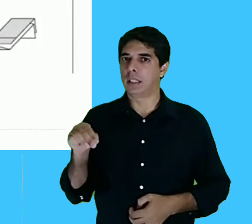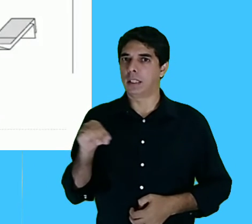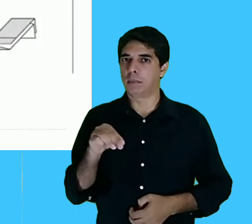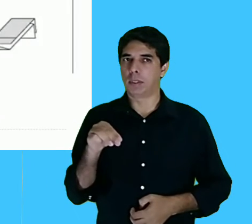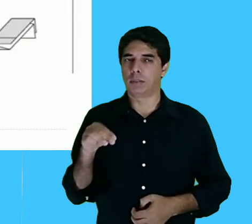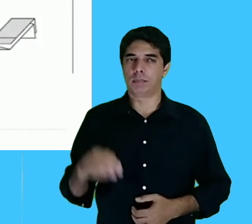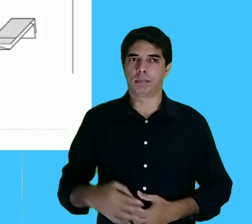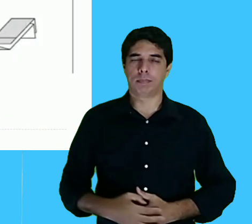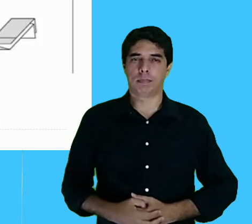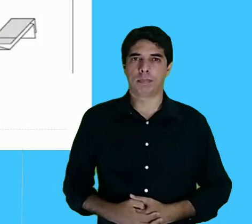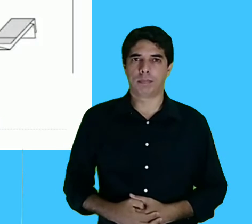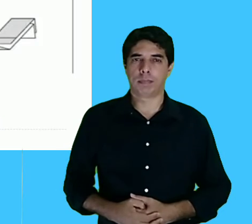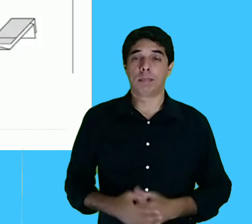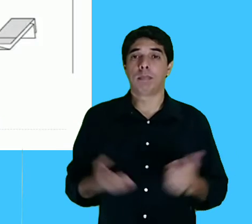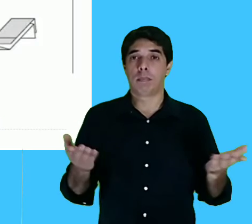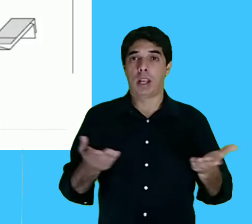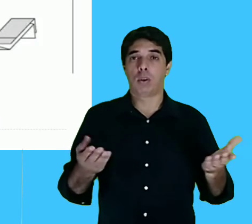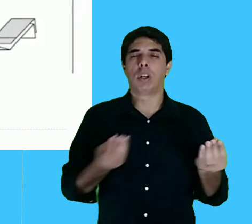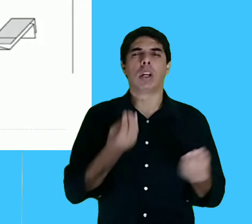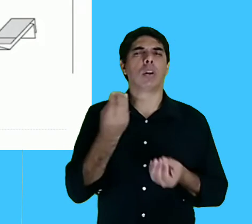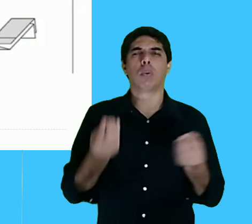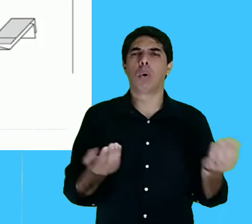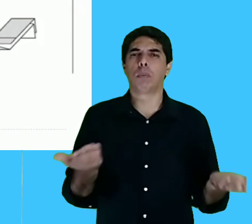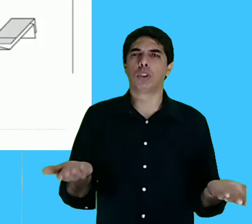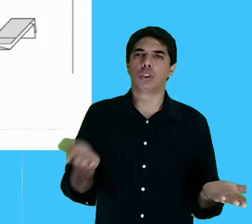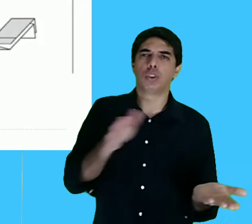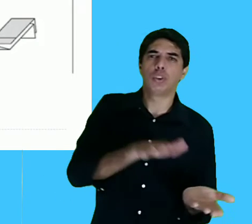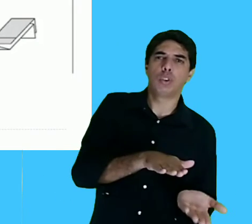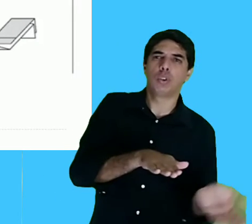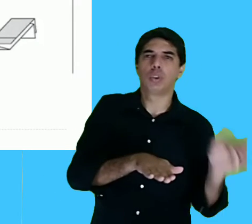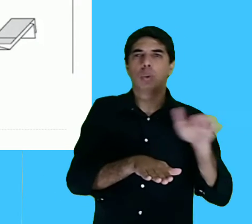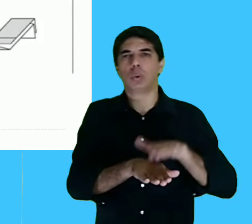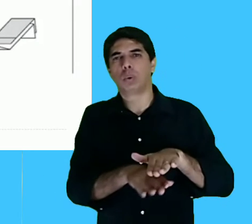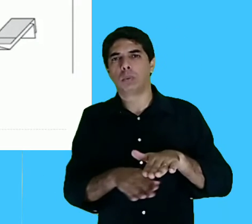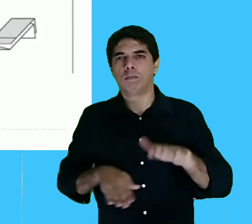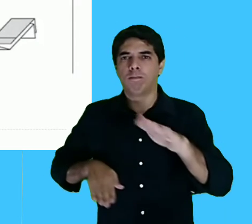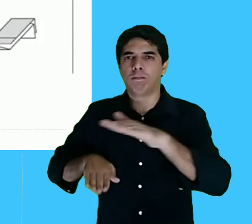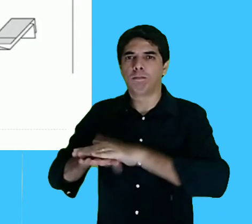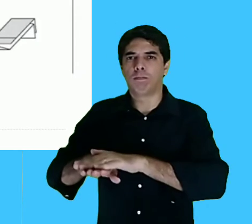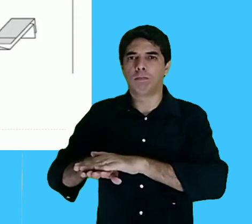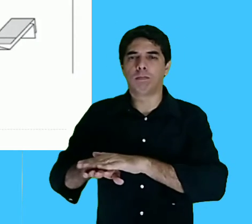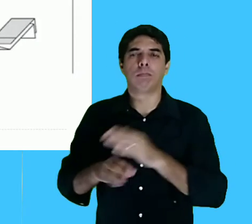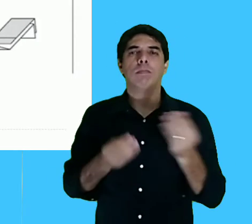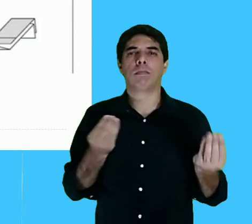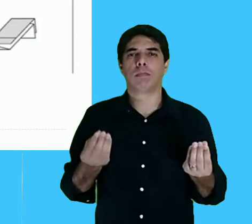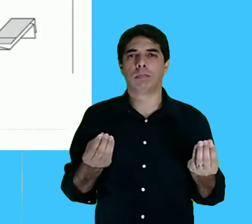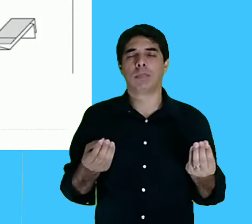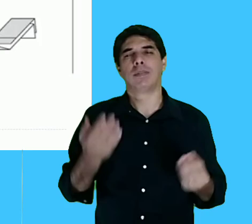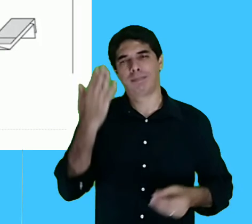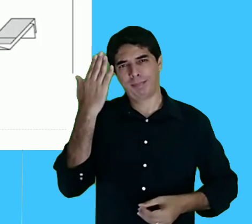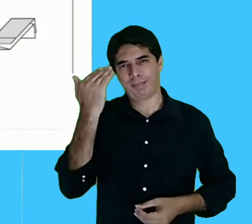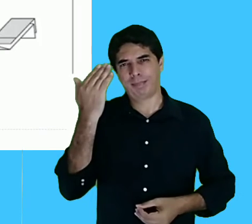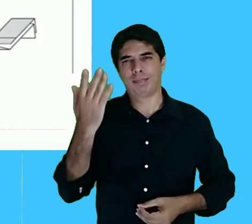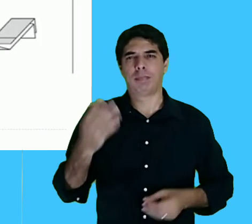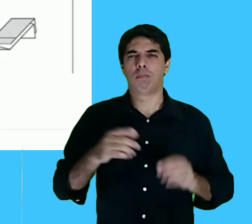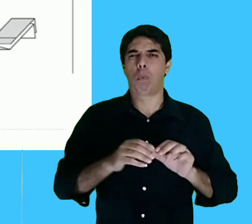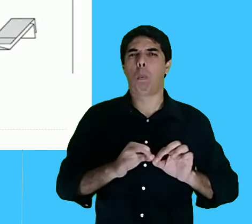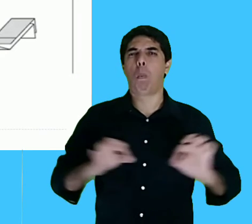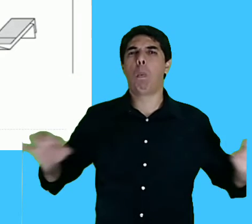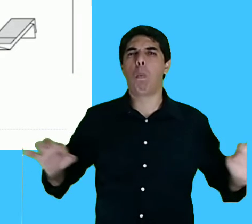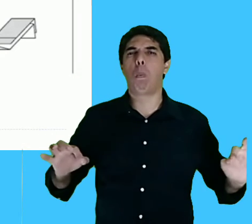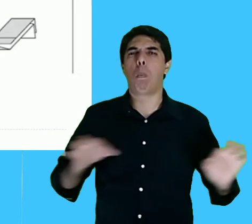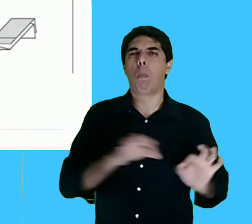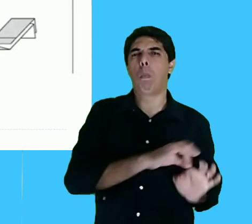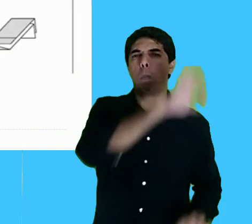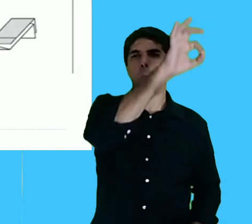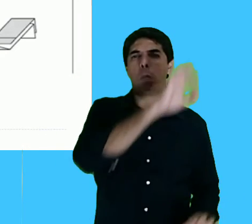sobre o dobramento. Então, para arquivar essas folhas, né, como elas têm grandes dimensões,